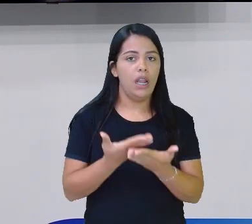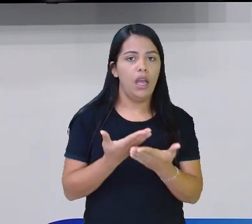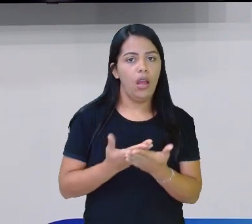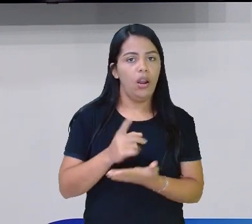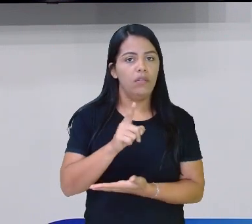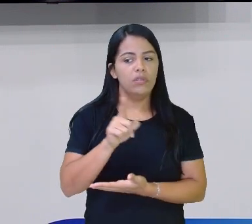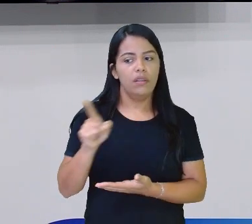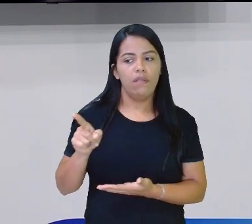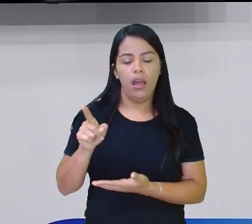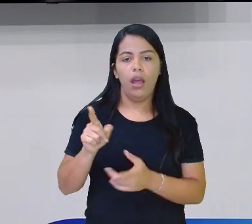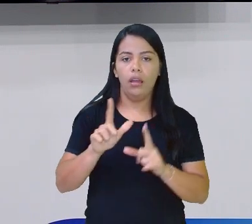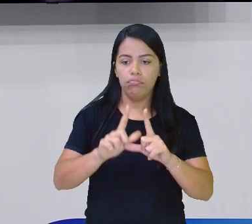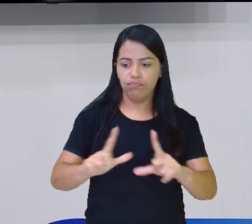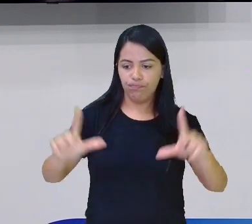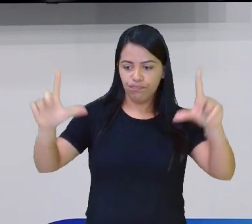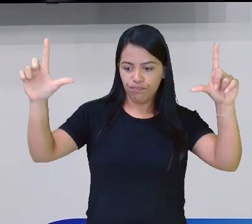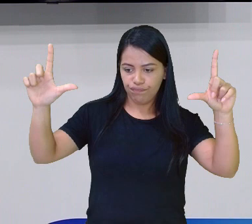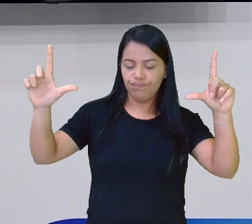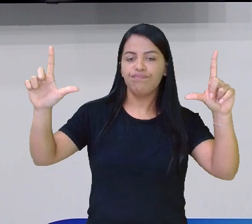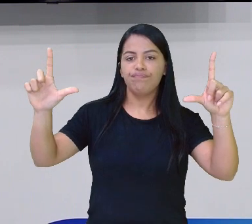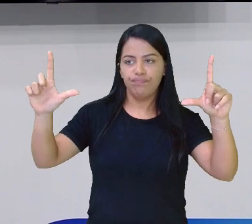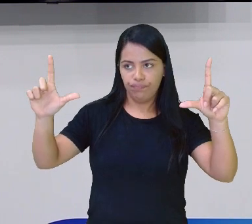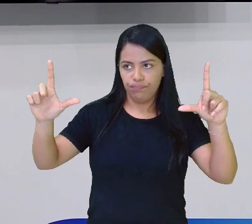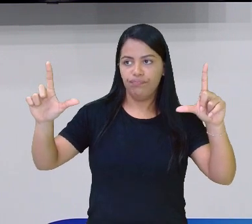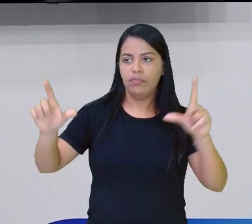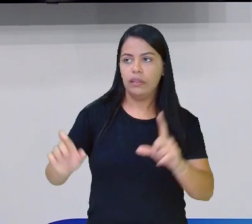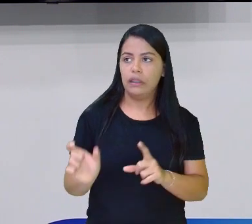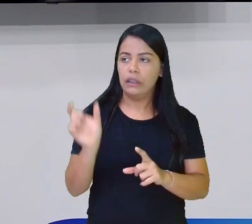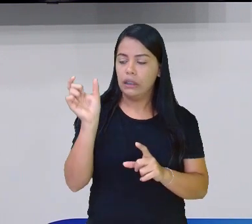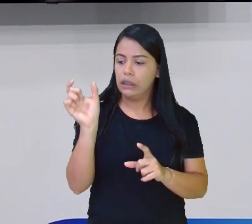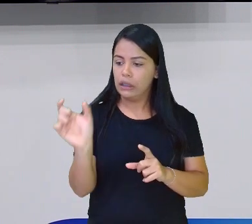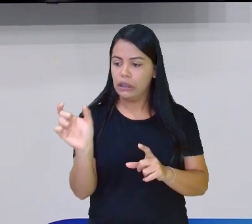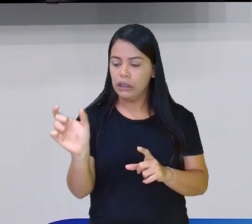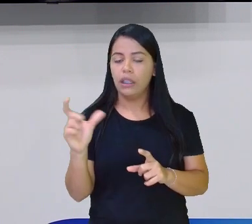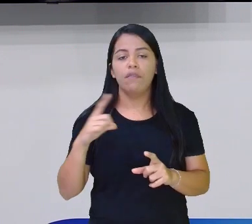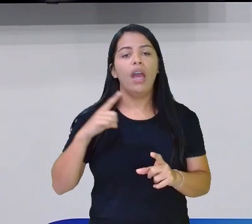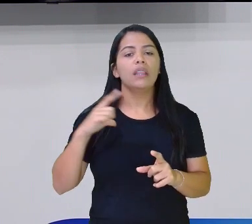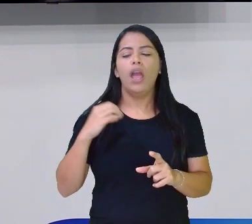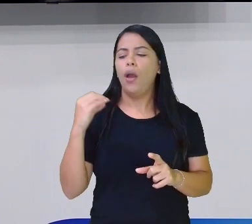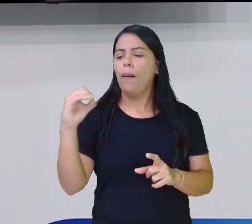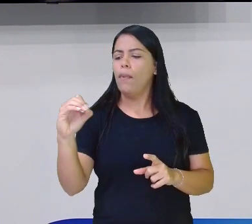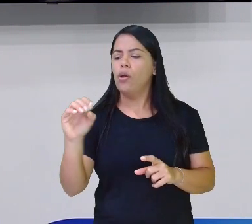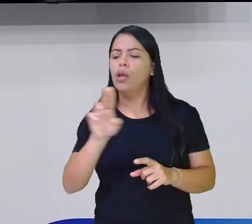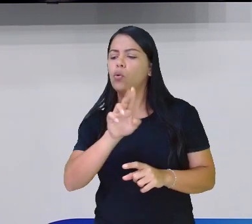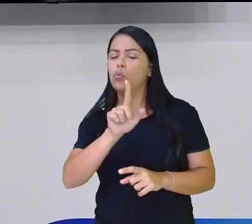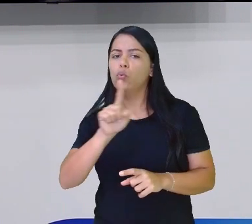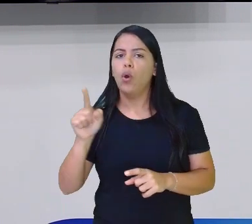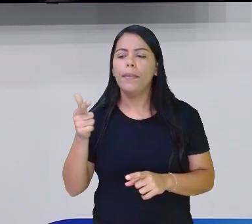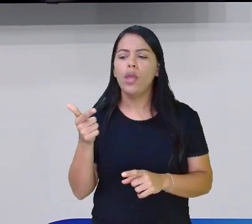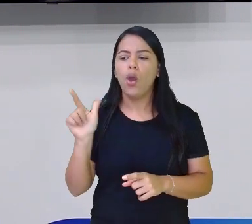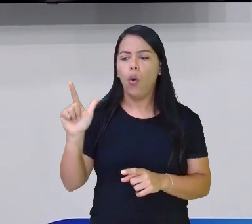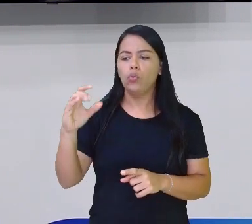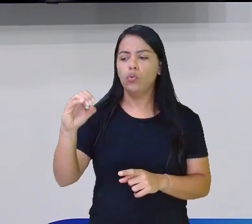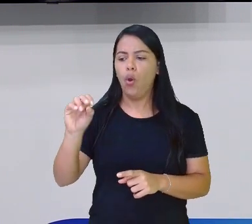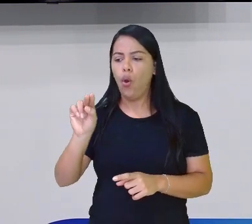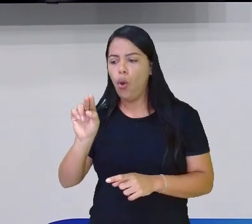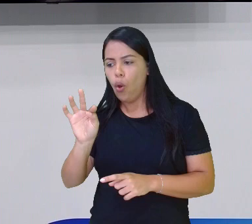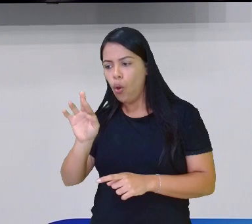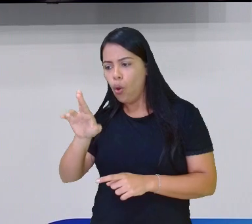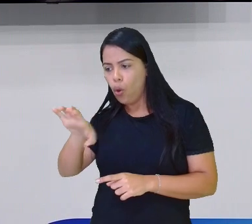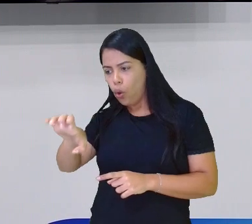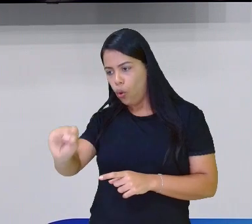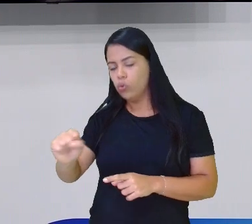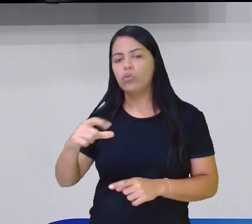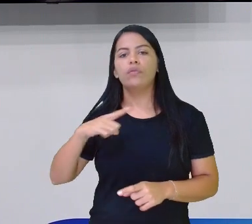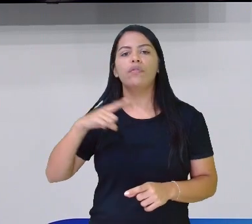canto direito inferior, tem uma bolinha com o nome Outros. Quando você clicar, vão aparecer várias, como é que eu